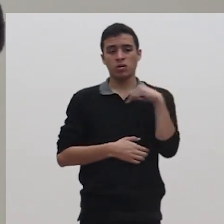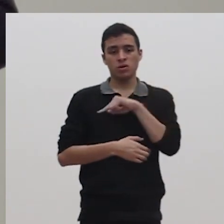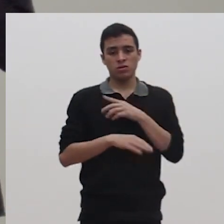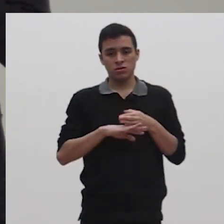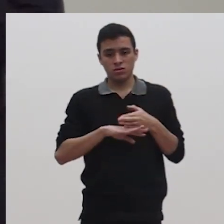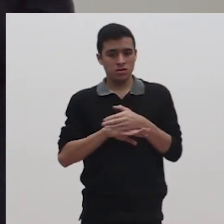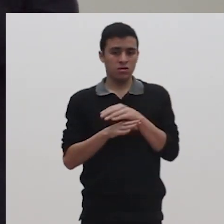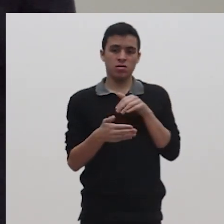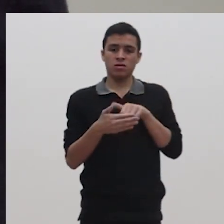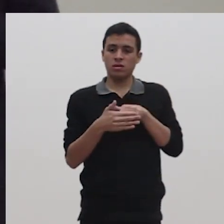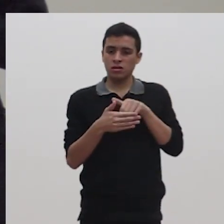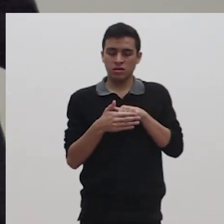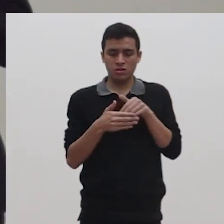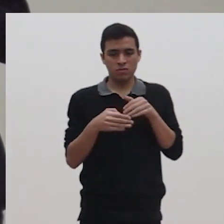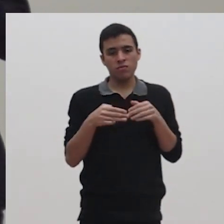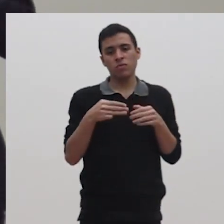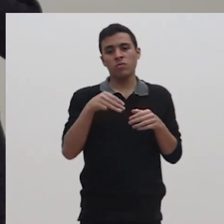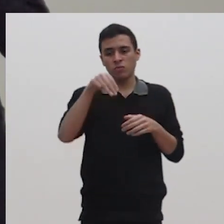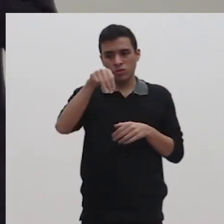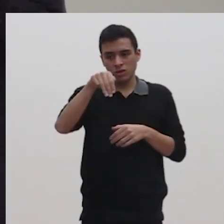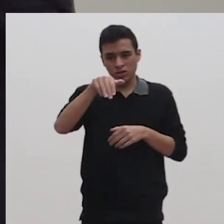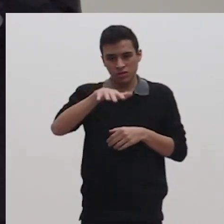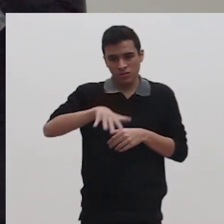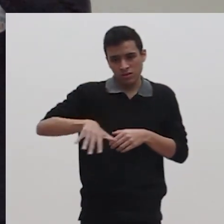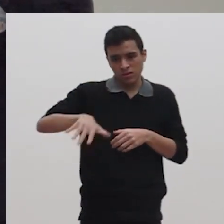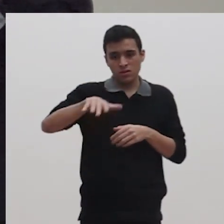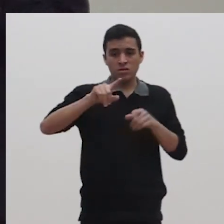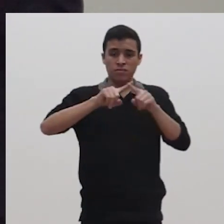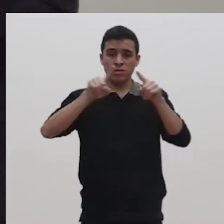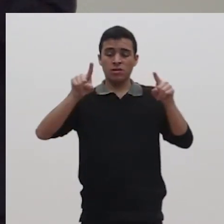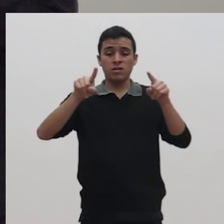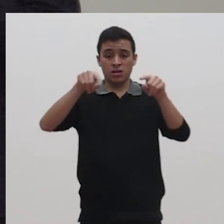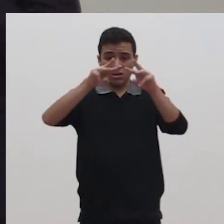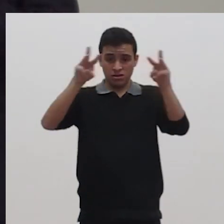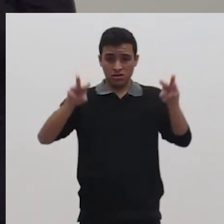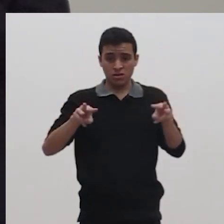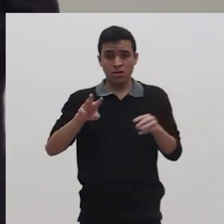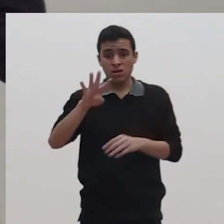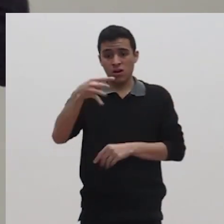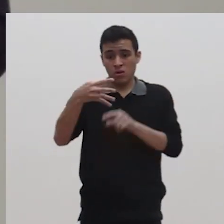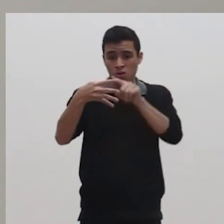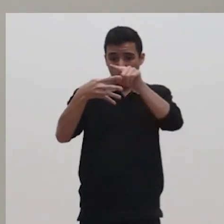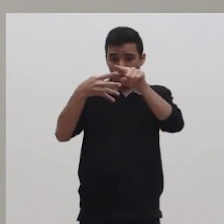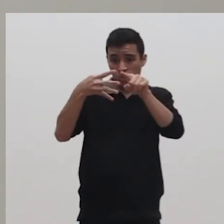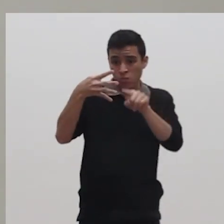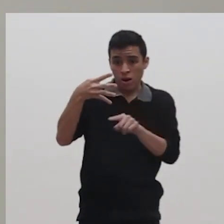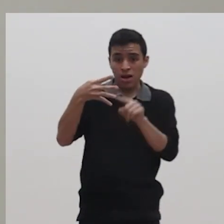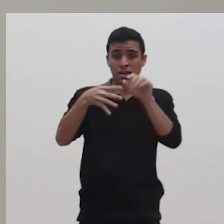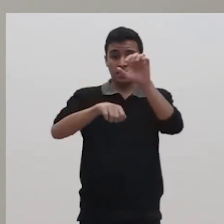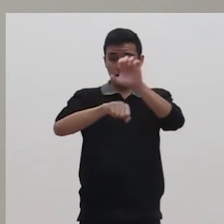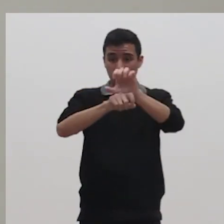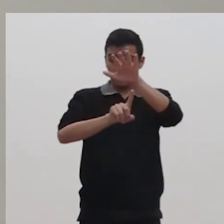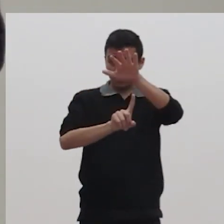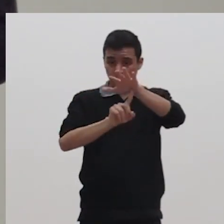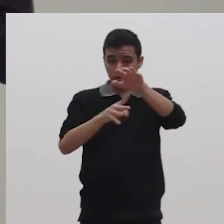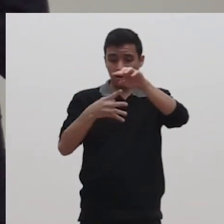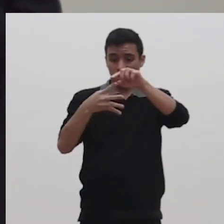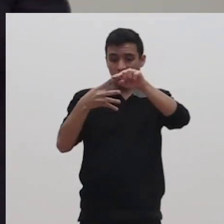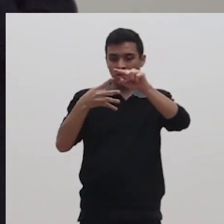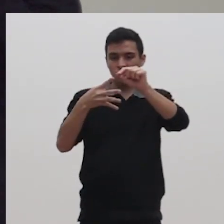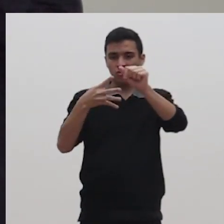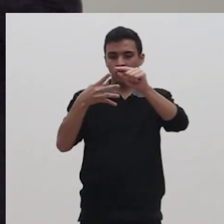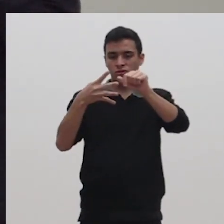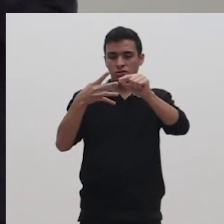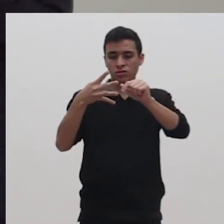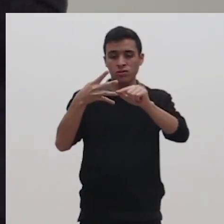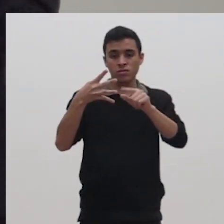nas eleições municipais. A universidade é hoje o quarto maior orçamento do Estado, 1,3 bilhões,